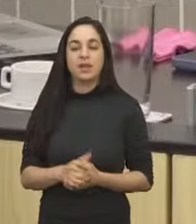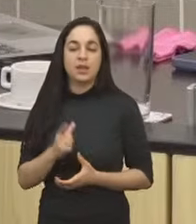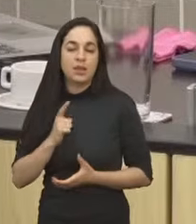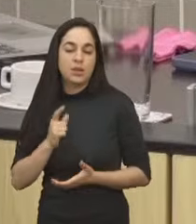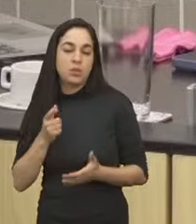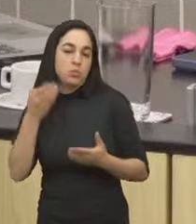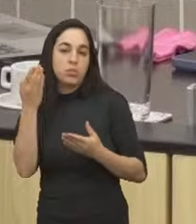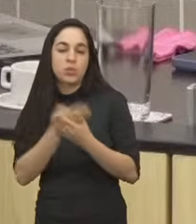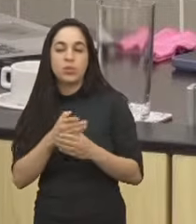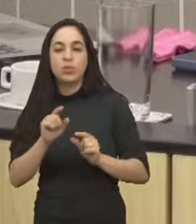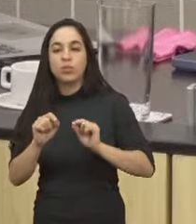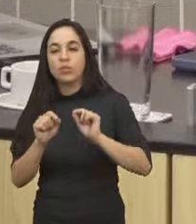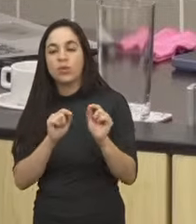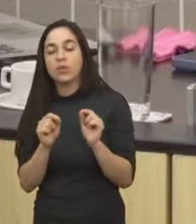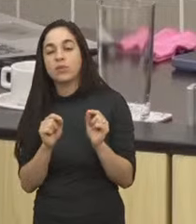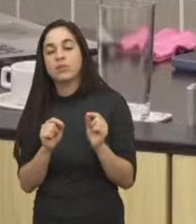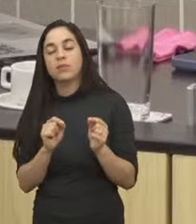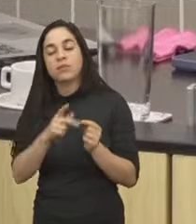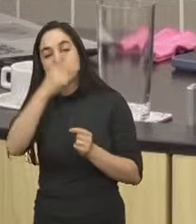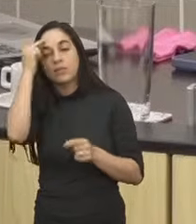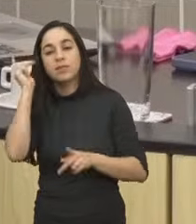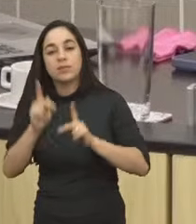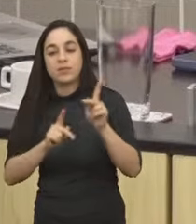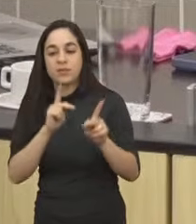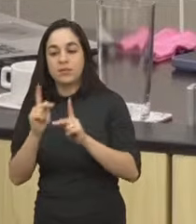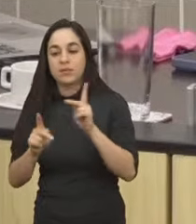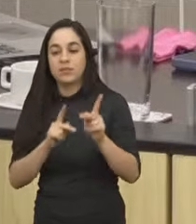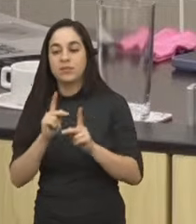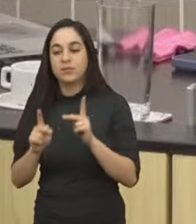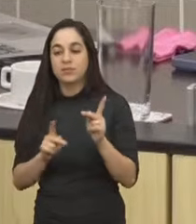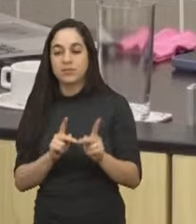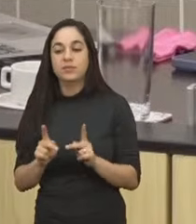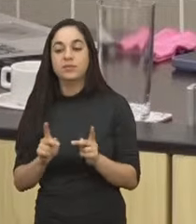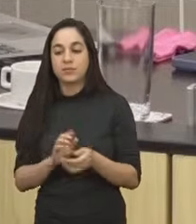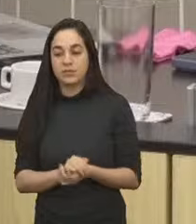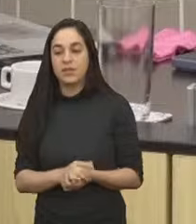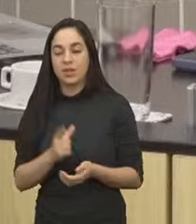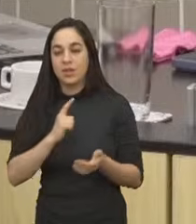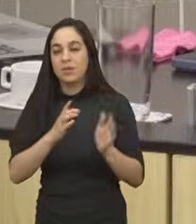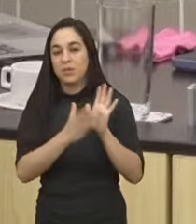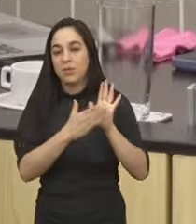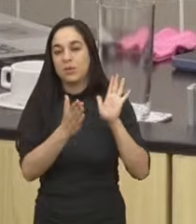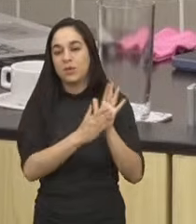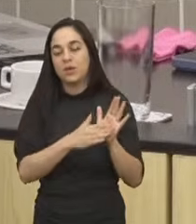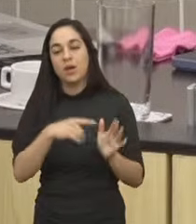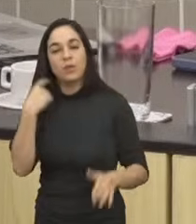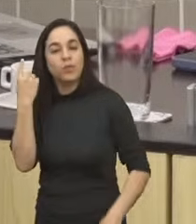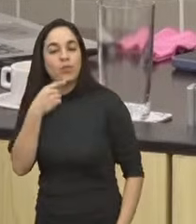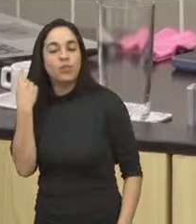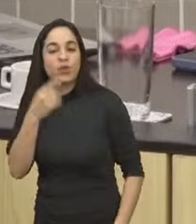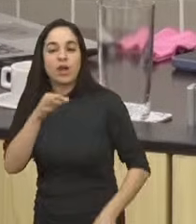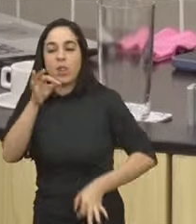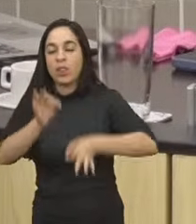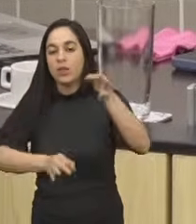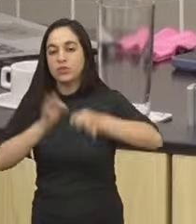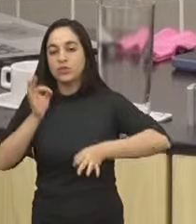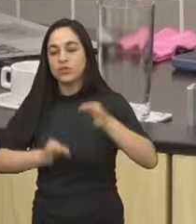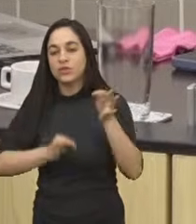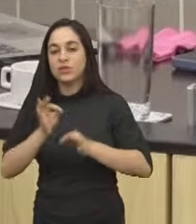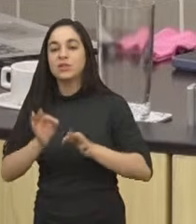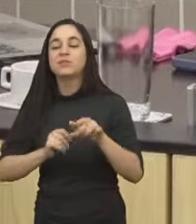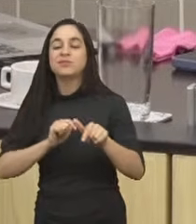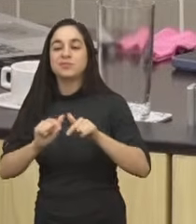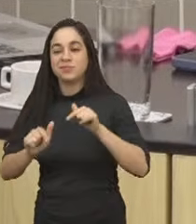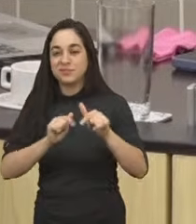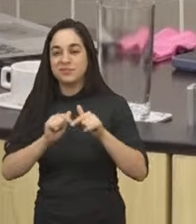processual, com impactos para os cidadãos, empresas e para o propósito do advogado que atua na Justiça do Trabalho. Nesse